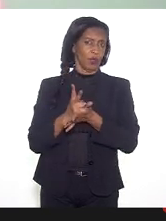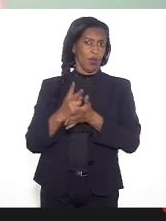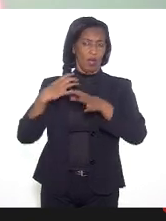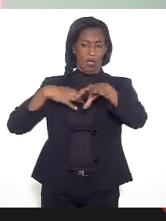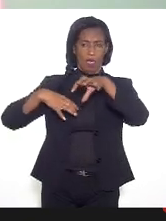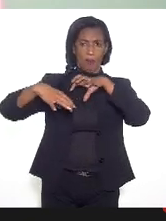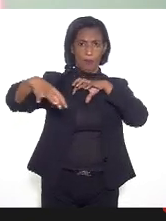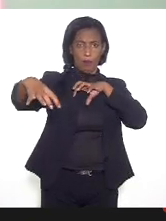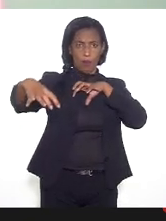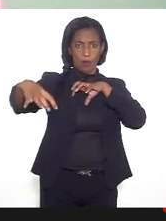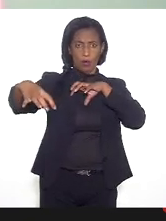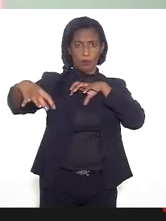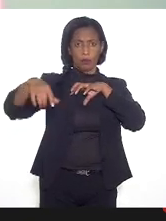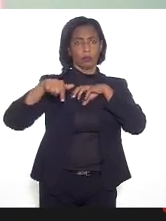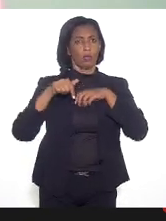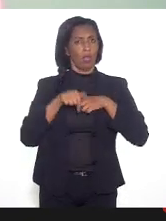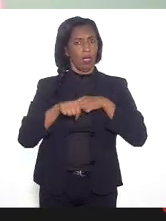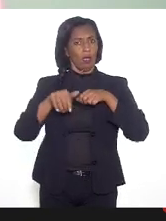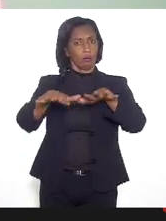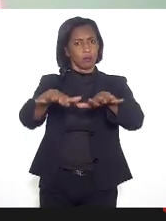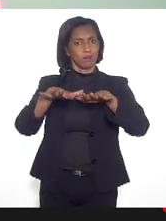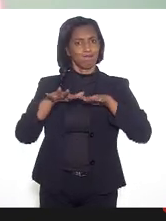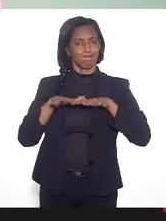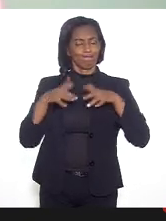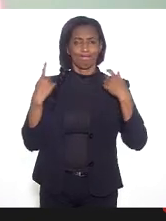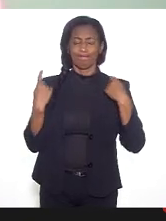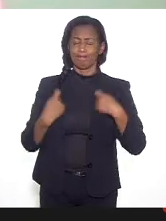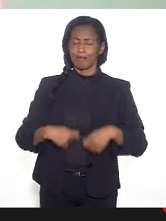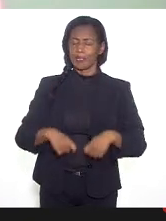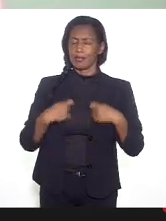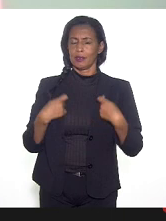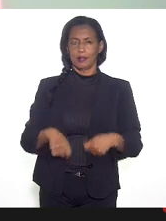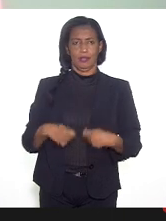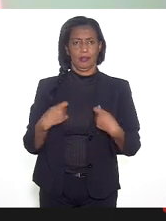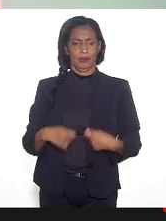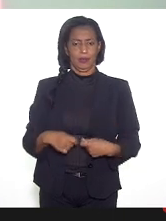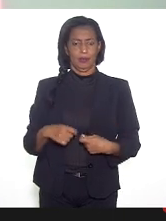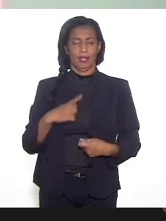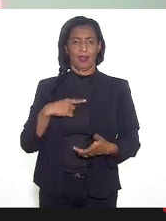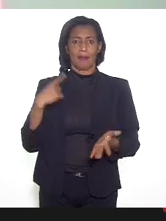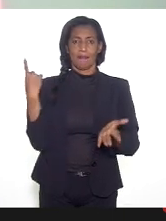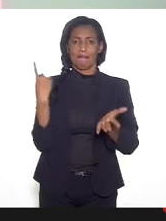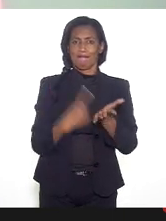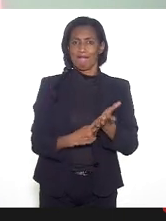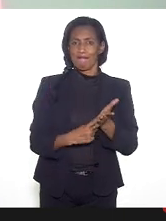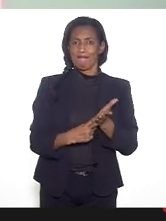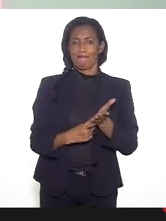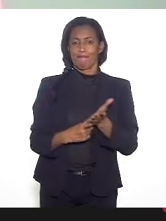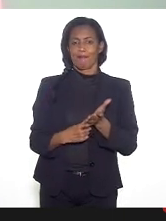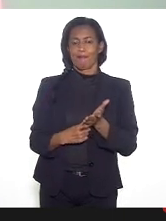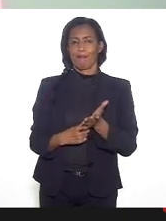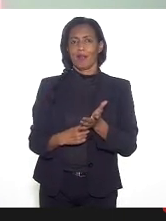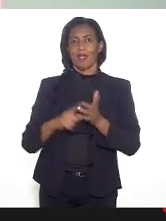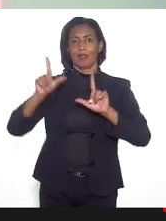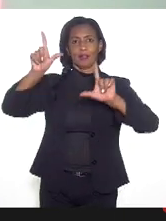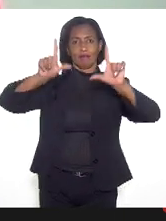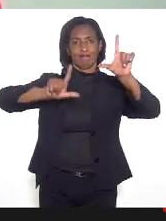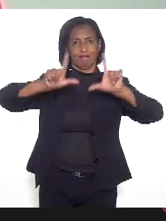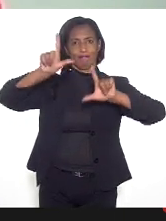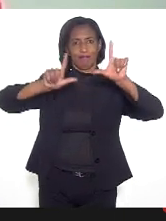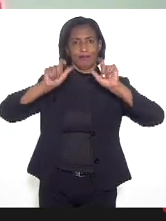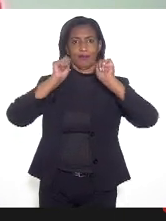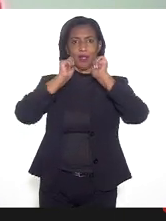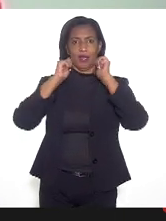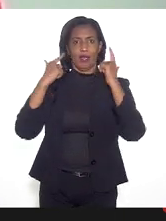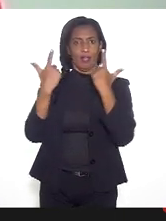remoto, essa é uma audiência que necessariamente precisa estar agendada com a participação da TV Alerj. Eu